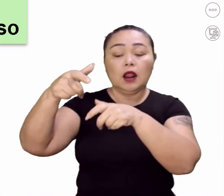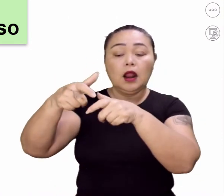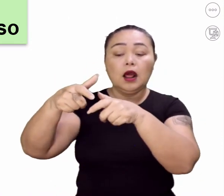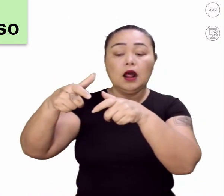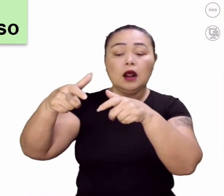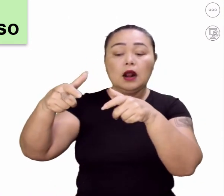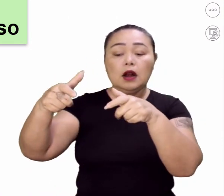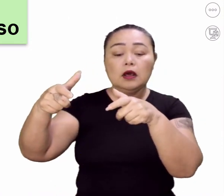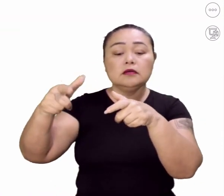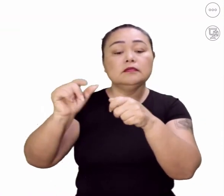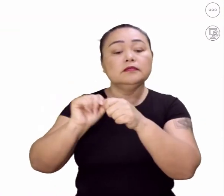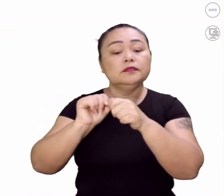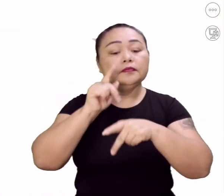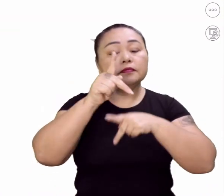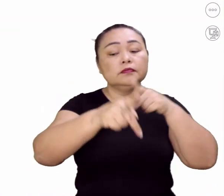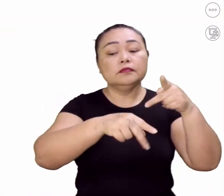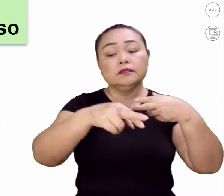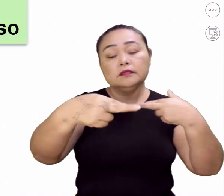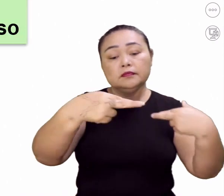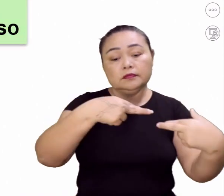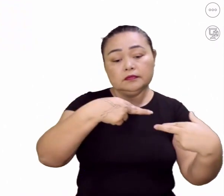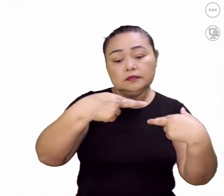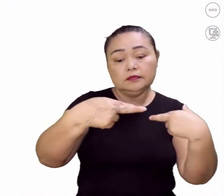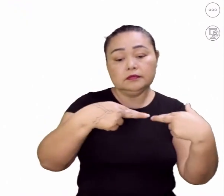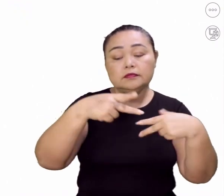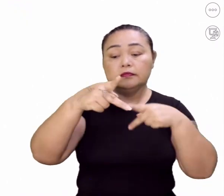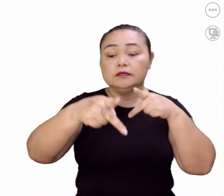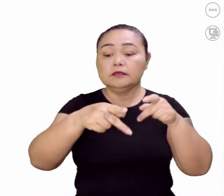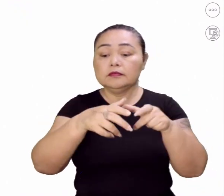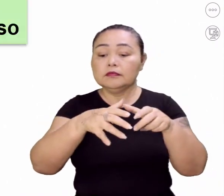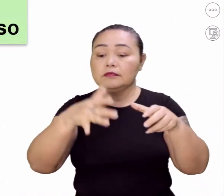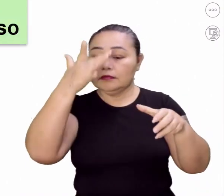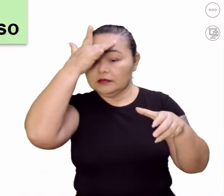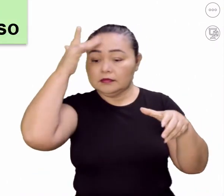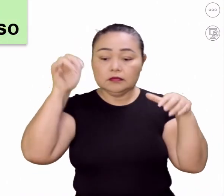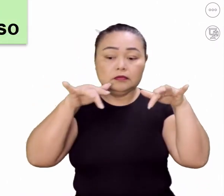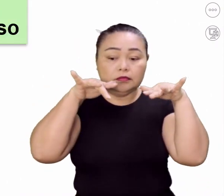populoso, população relativa, país povoado.